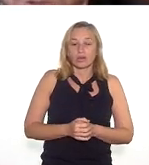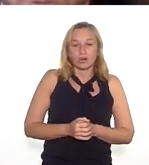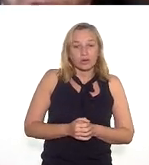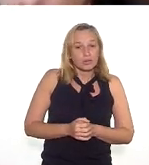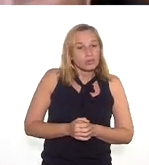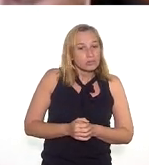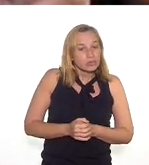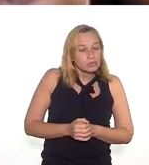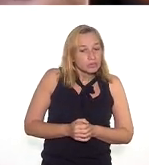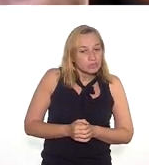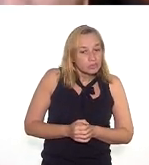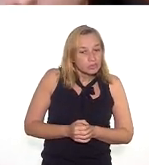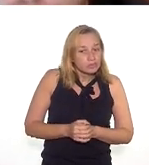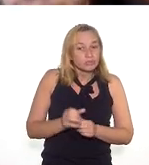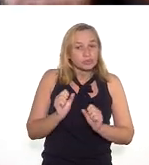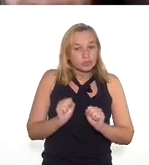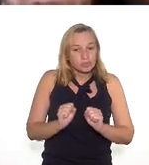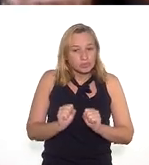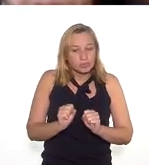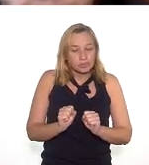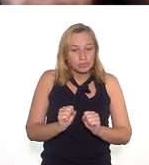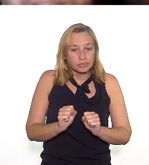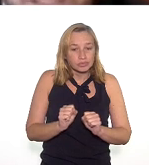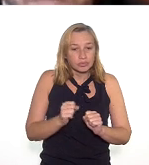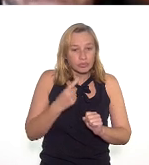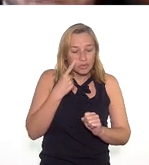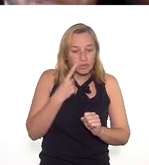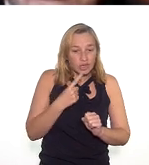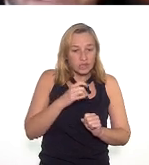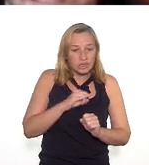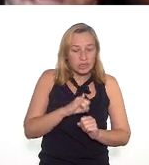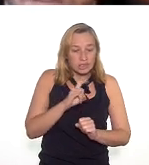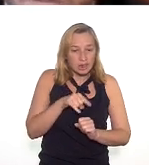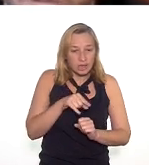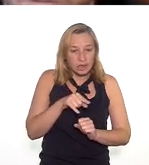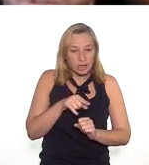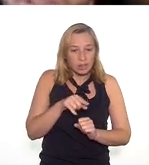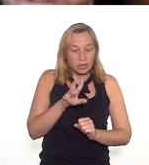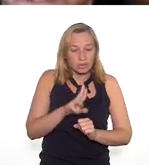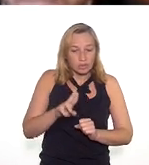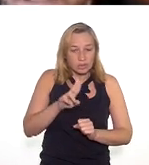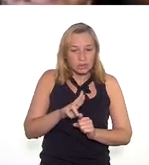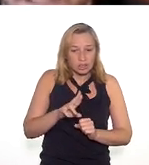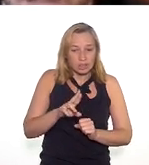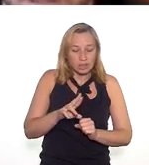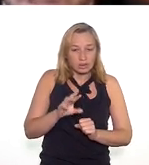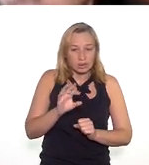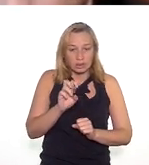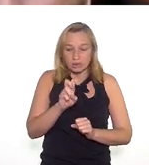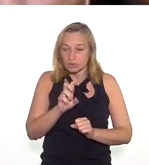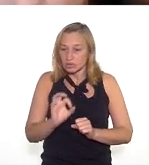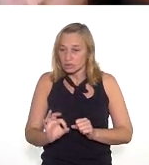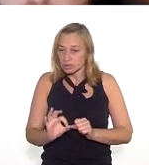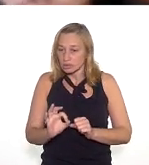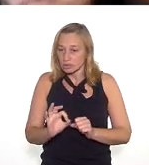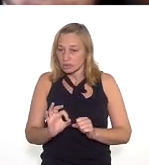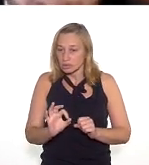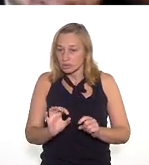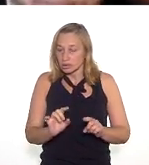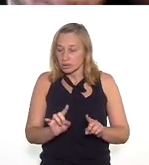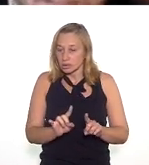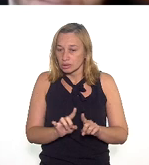não posso confirmar se é 100% utilizado no centro de pesquisa da Petrobras na